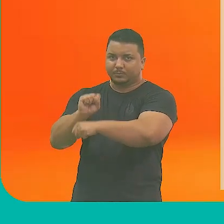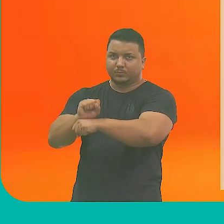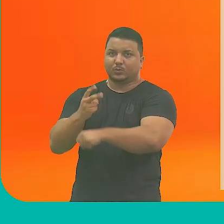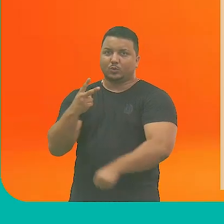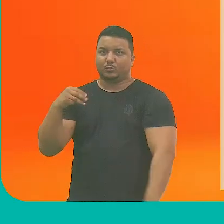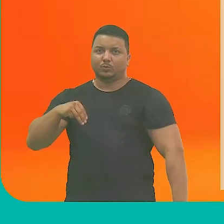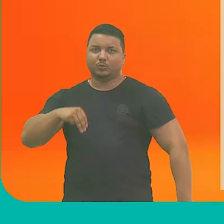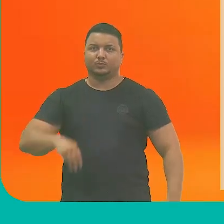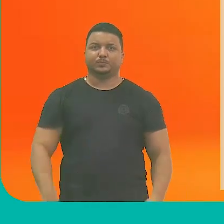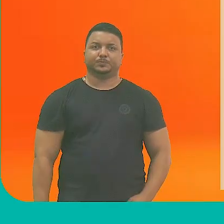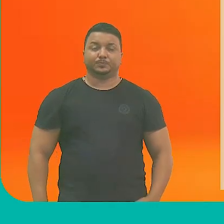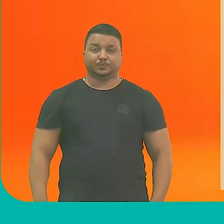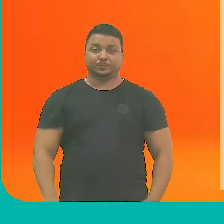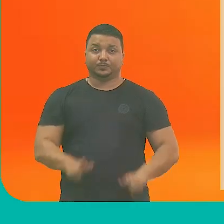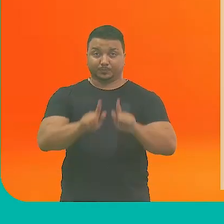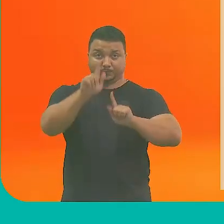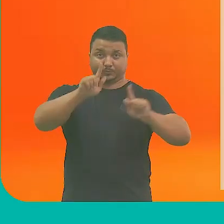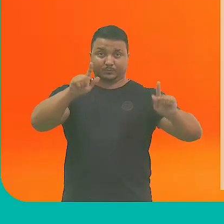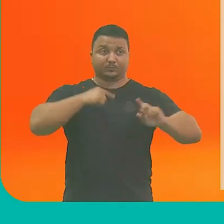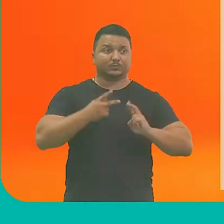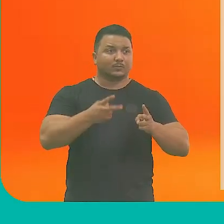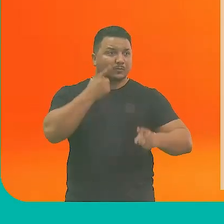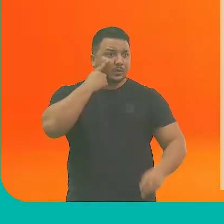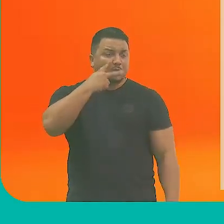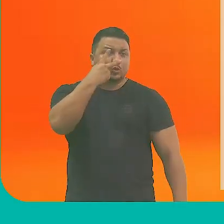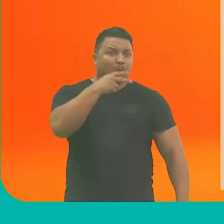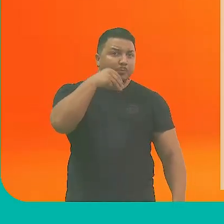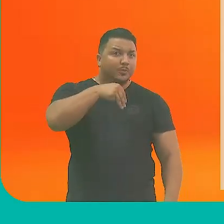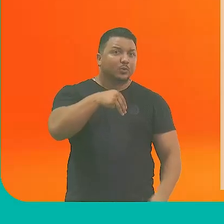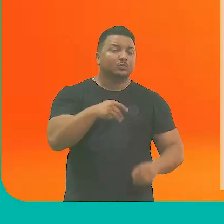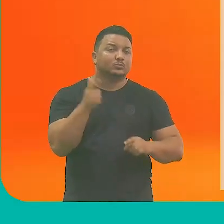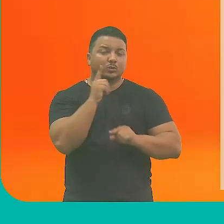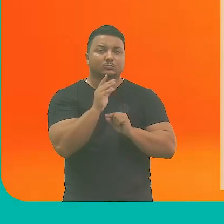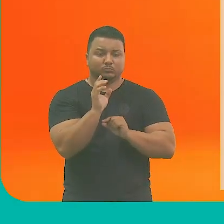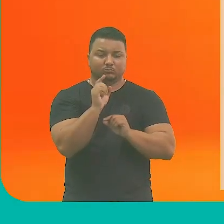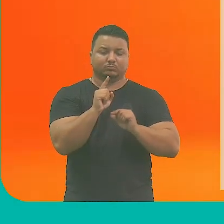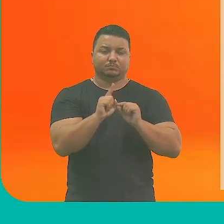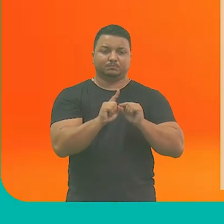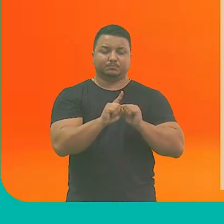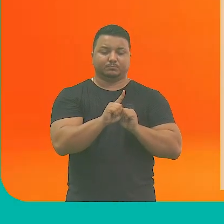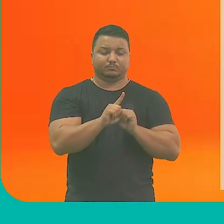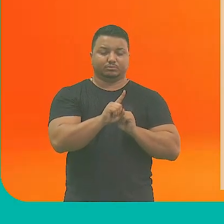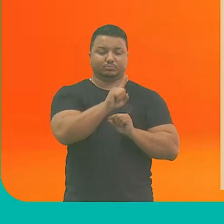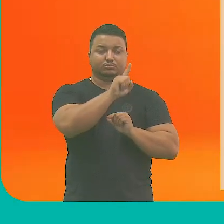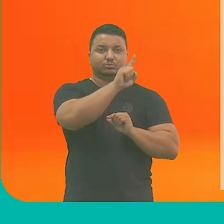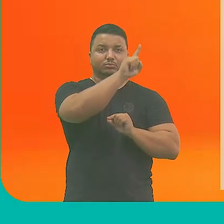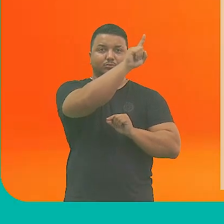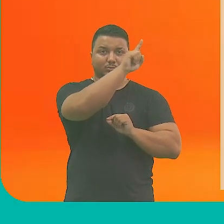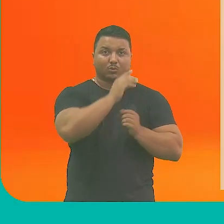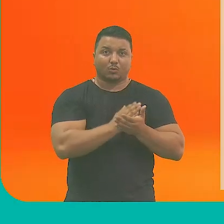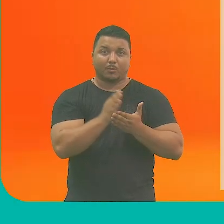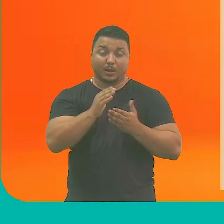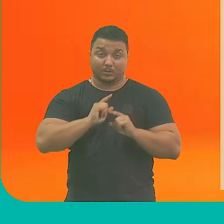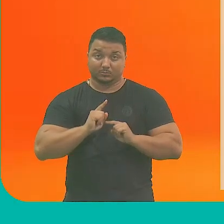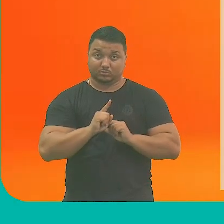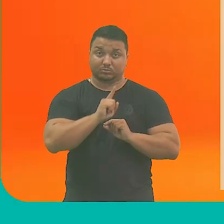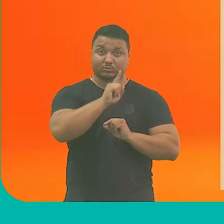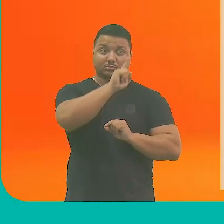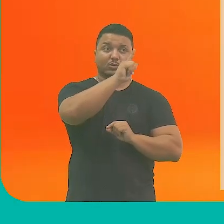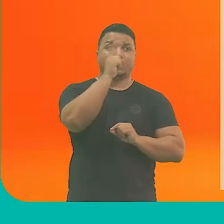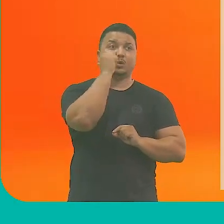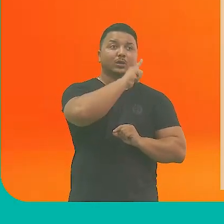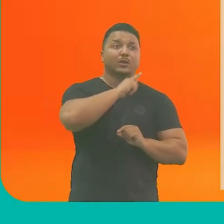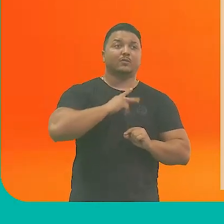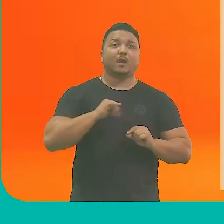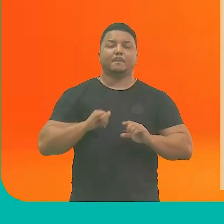o gráfico, ó. Depois de 2 minutos, o sinal ele começa a voltar, ó. Ele começa a voltar e